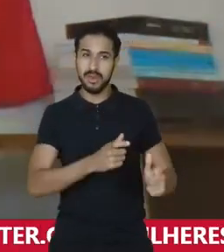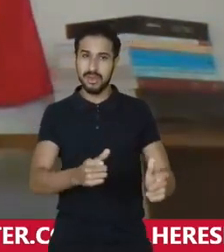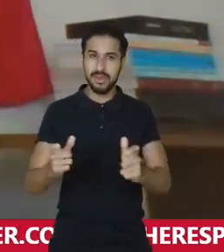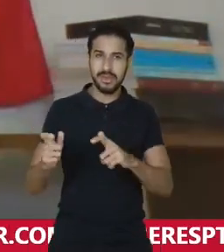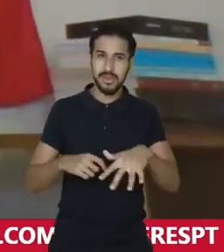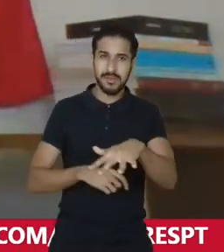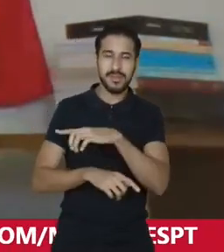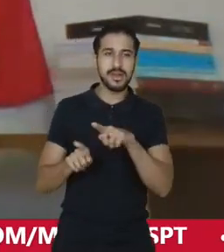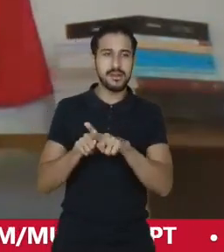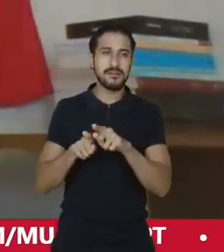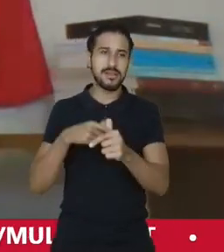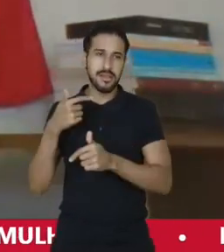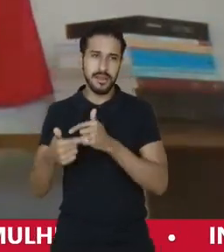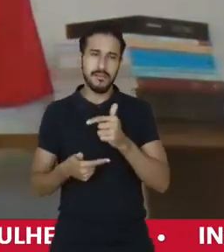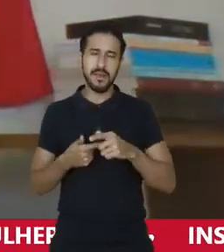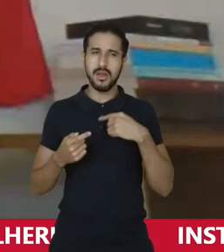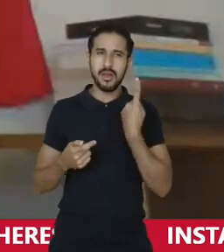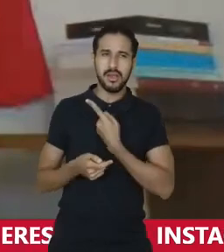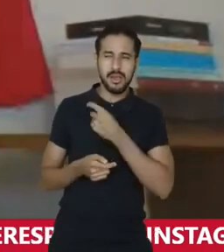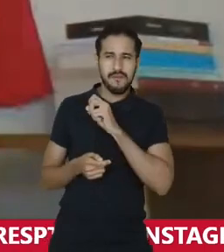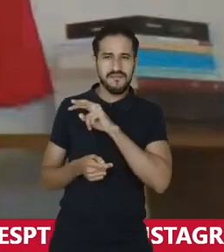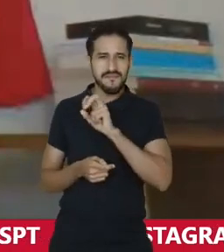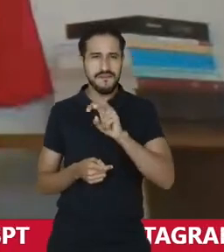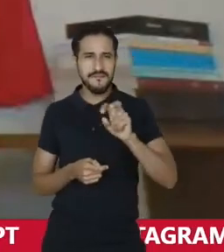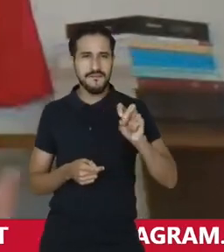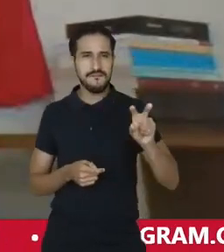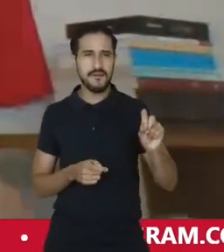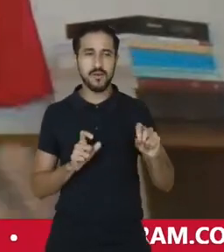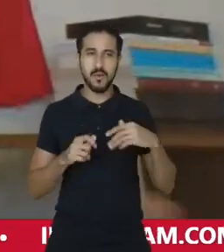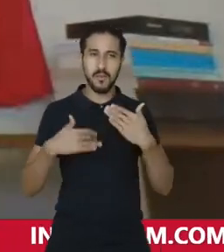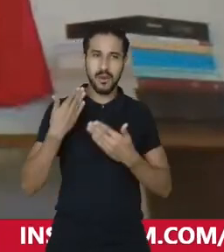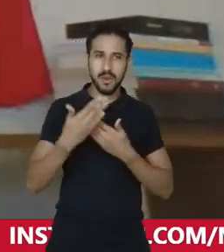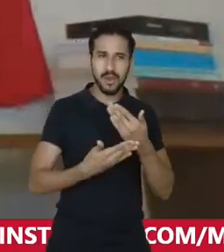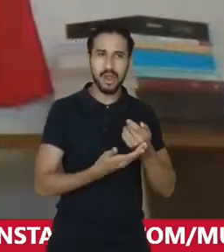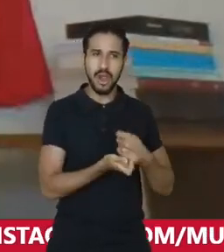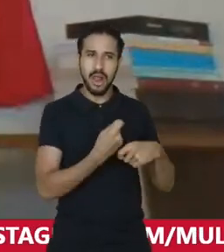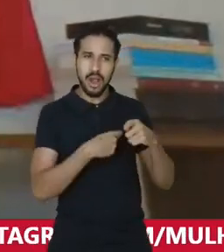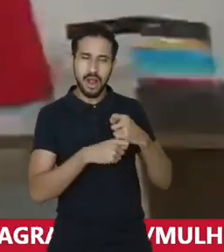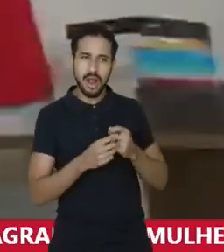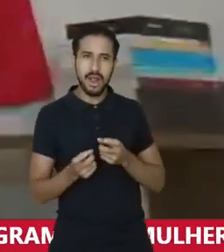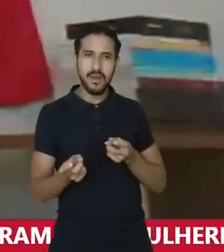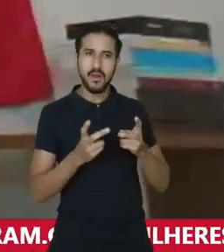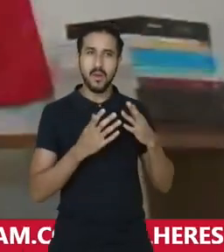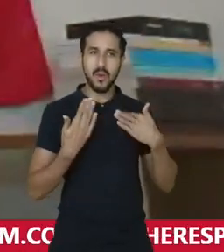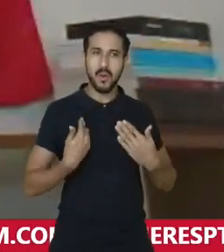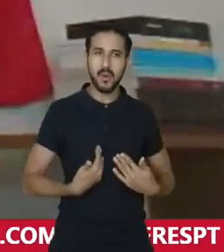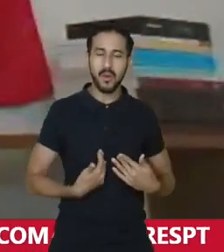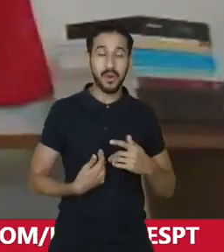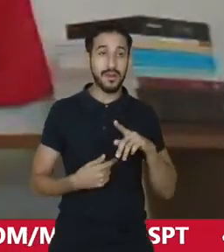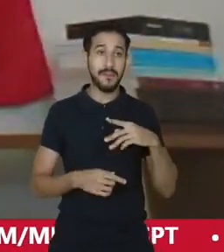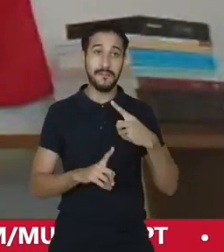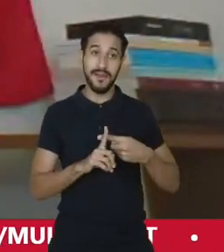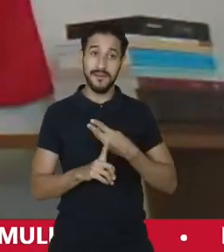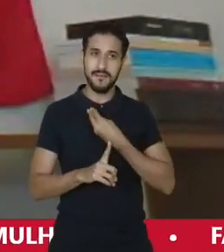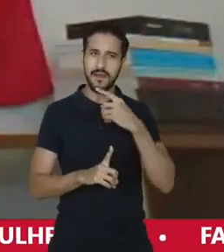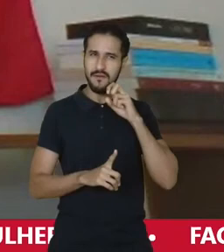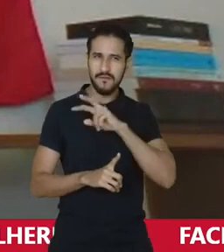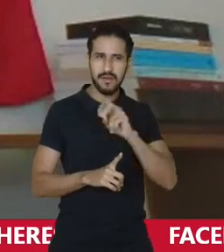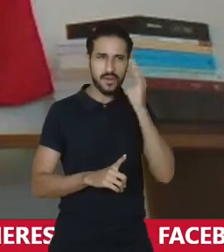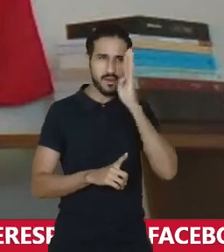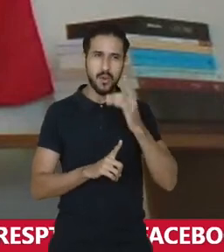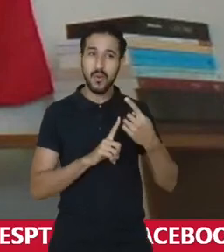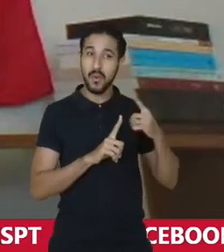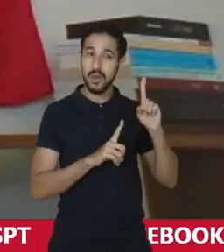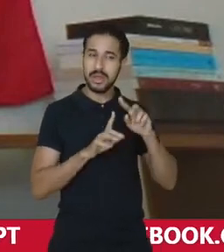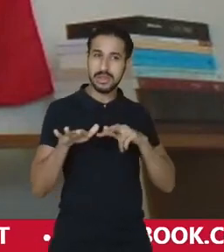territórios e do trabalho, né? Então a gente está vendo tanto o processo de mercantilização do corpo e da vida, né? Nós vimos no Brasil nas últimas